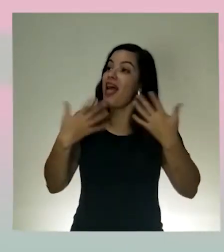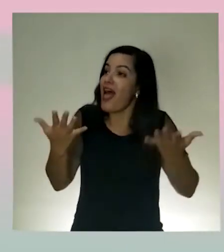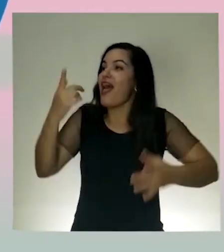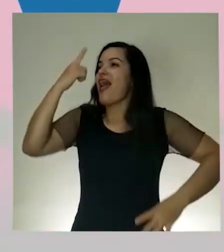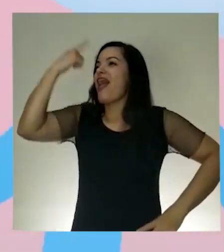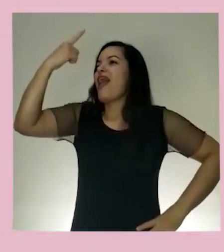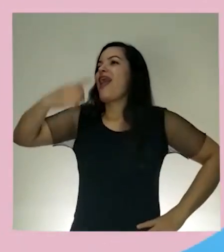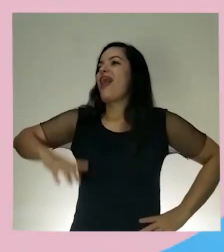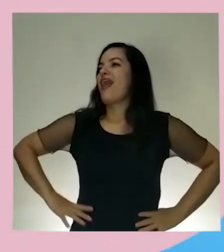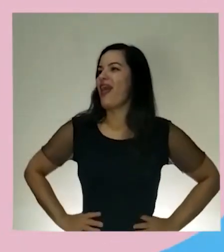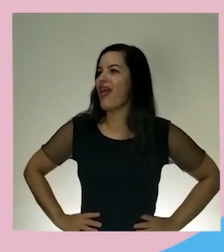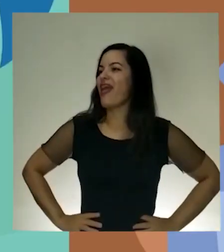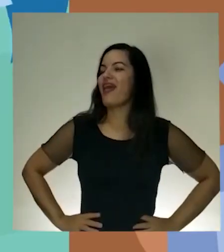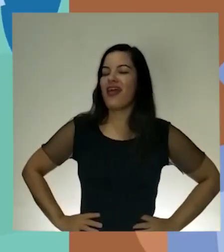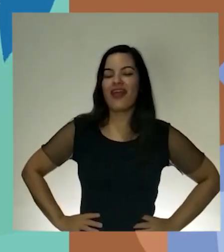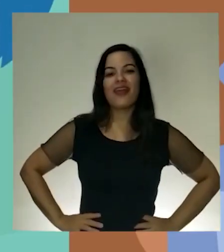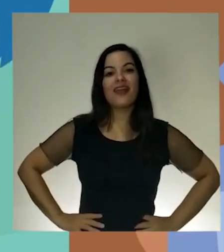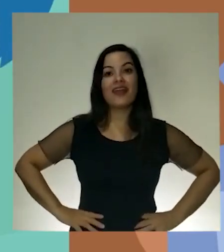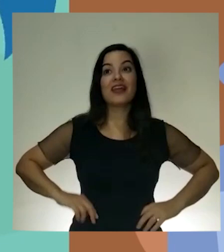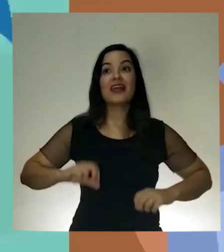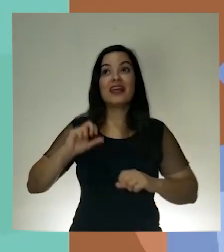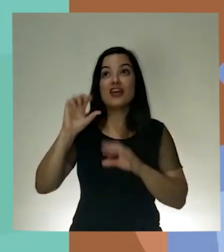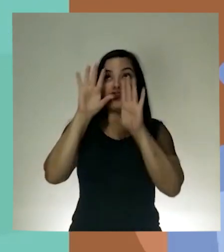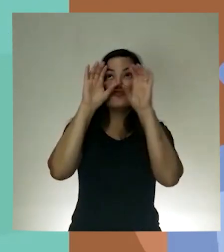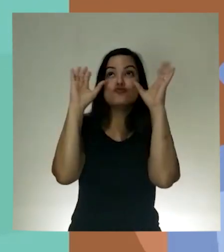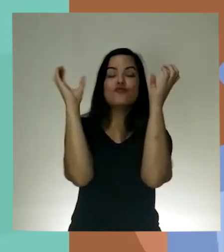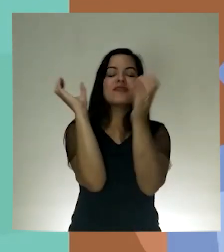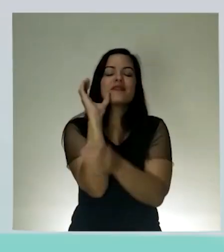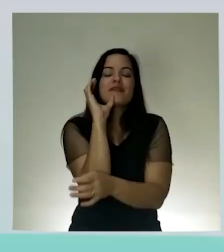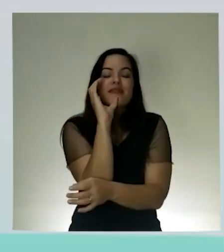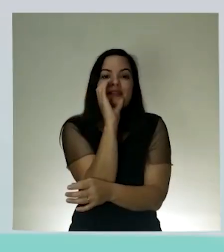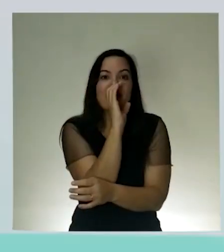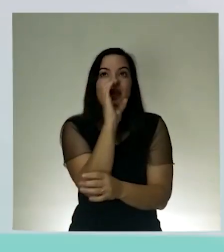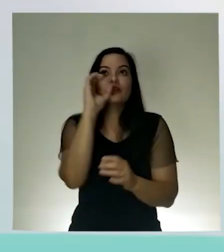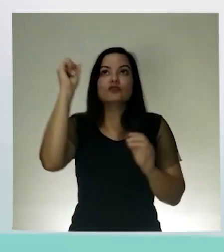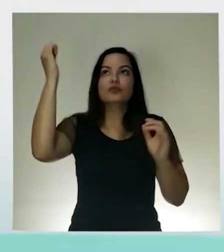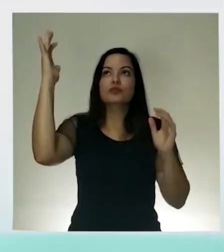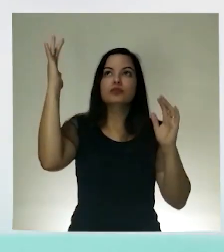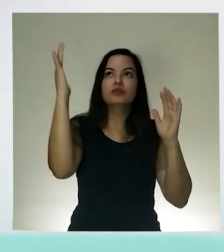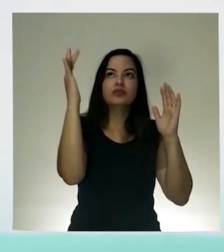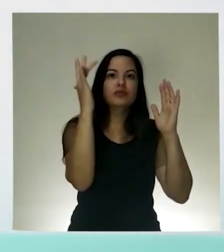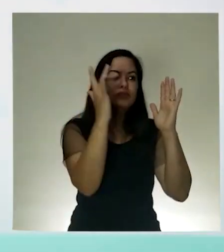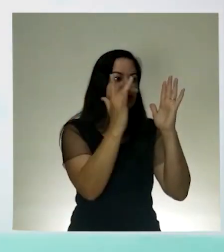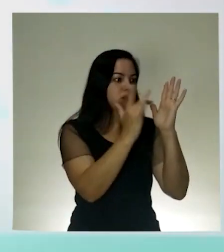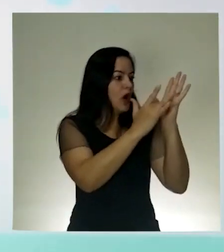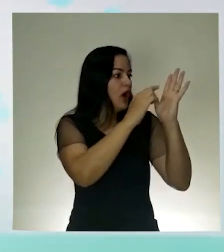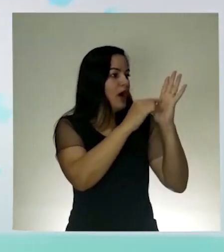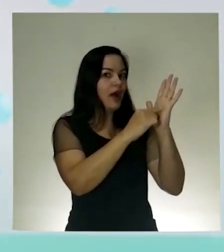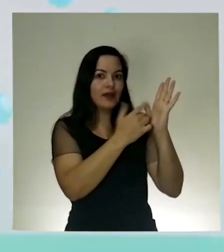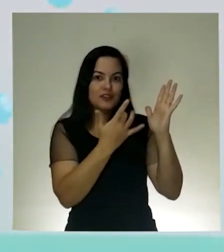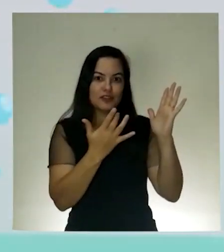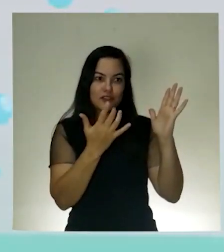É isso! Quando a nuvem quentinha encosta no espelho, ela volta a ser água.